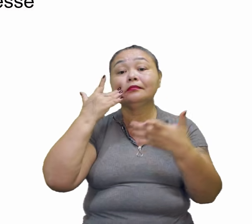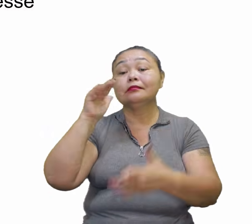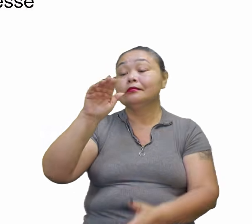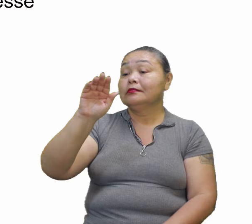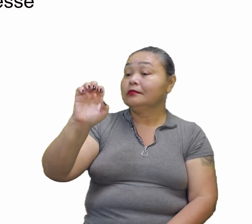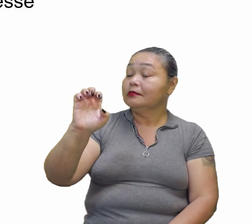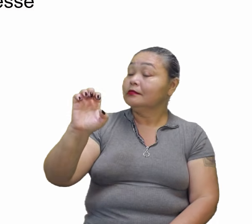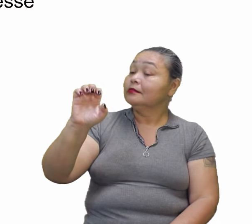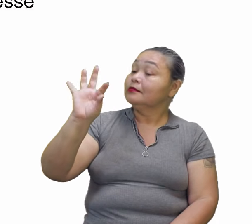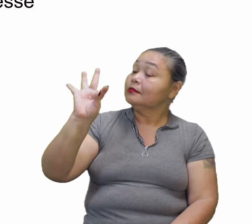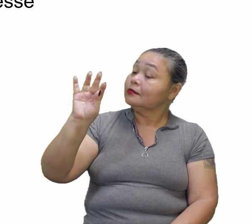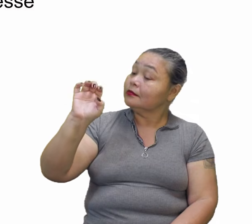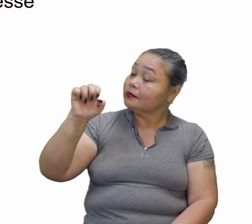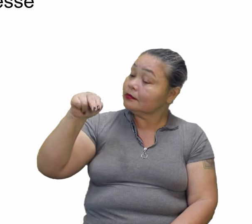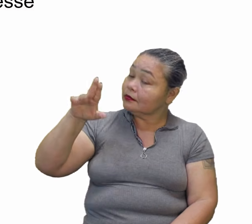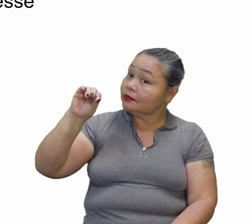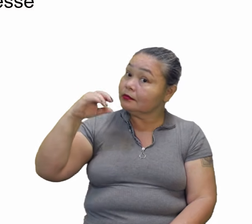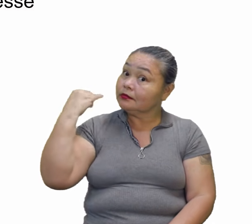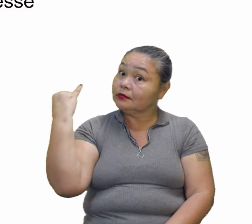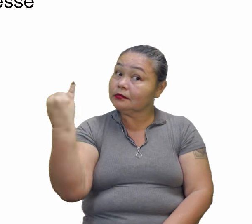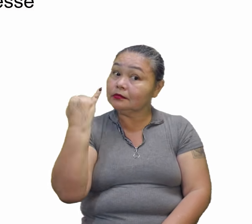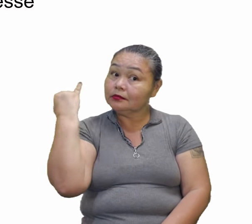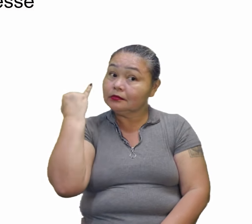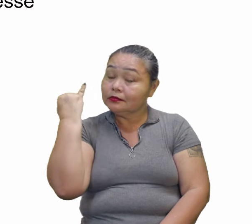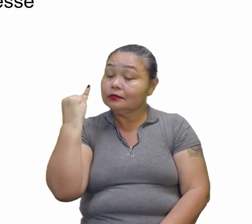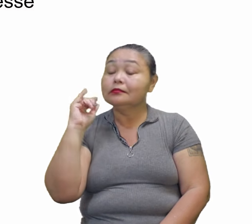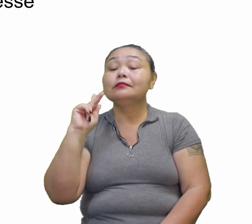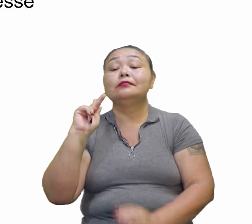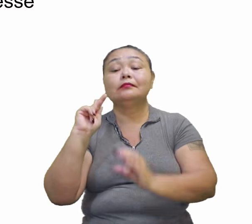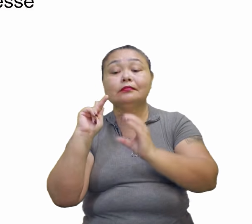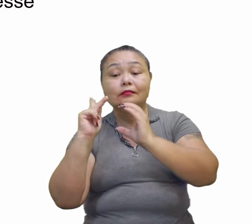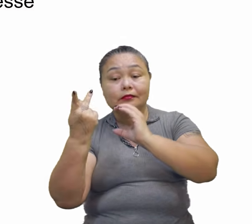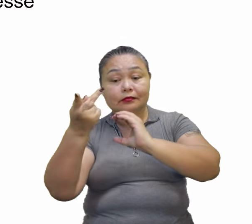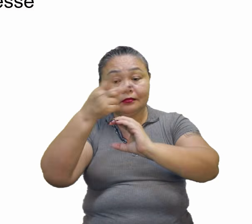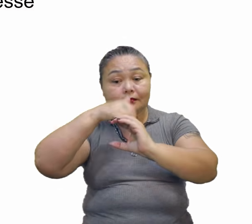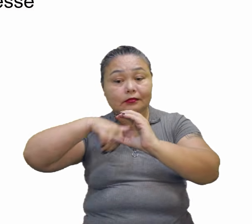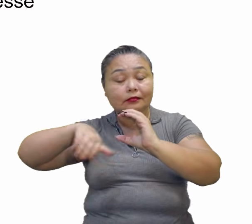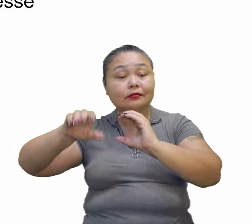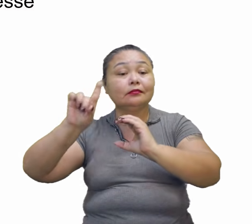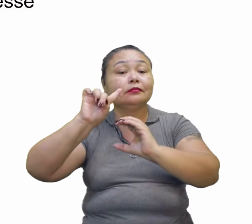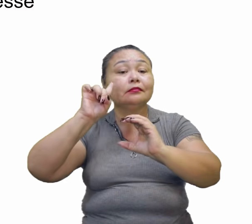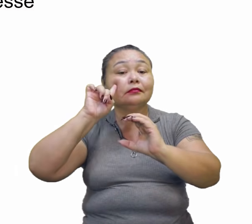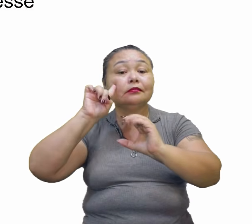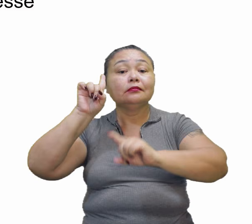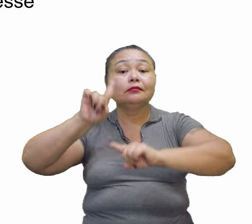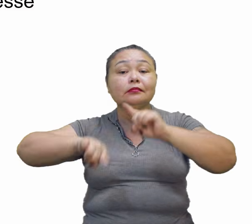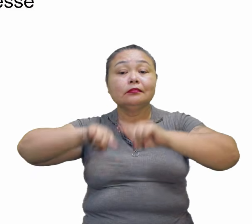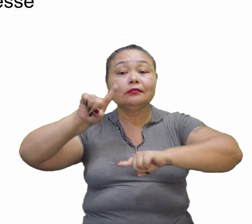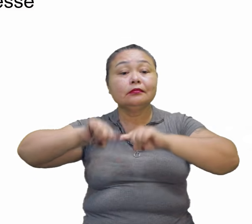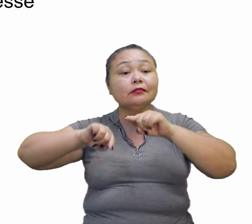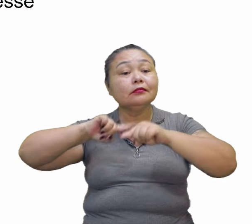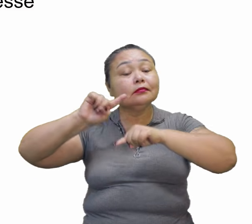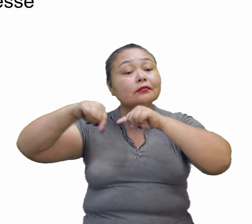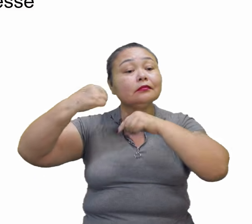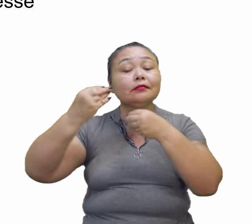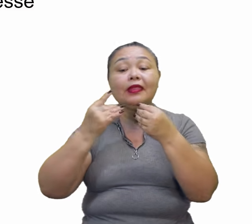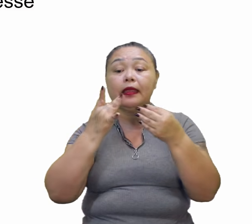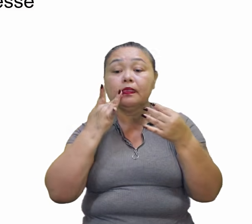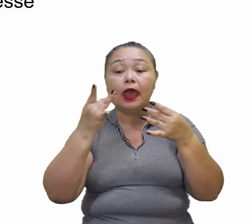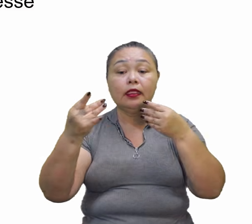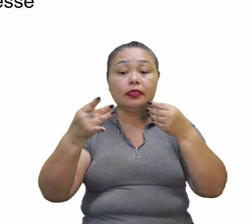eteno, que é um importante hidrocarboneto utilizado como matéria-prima para a produção